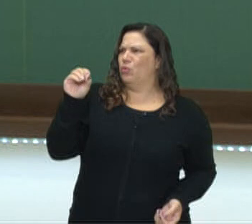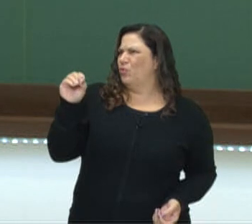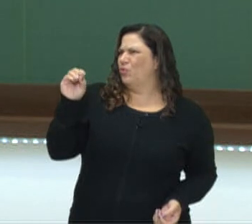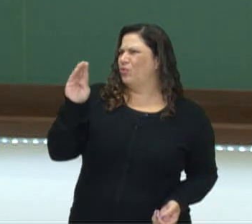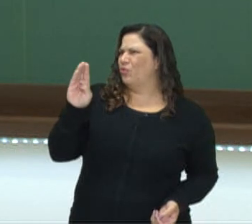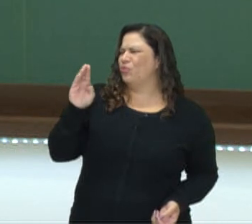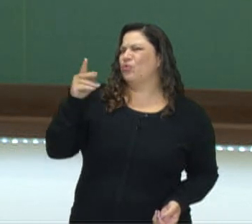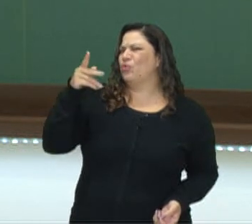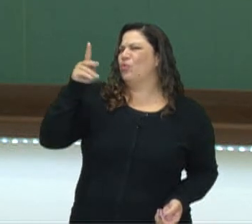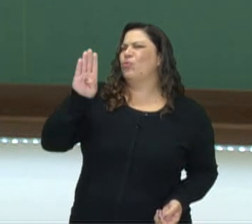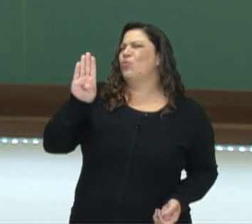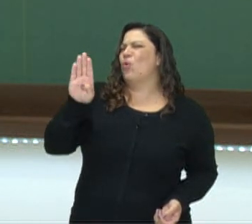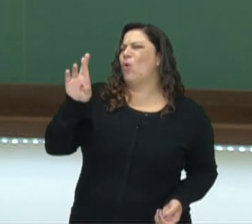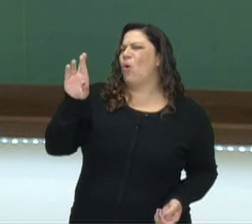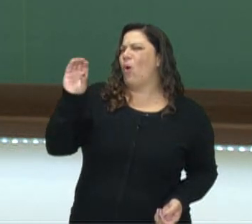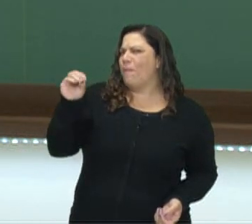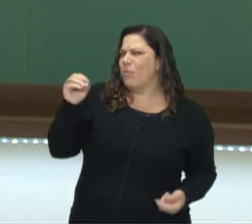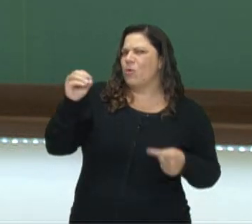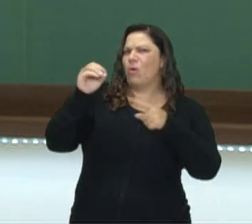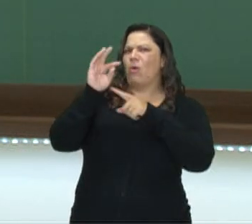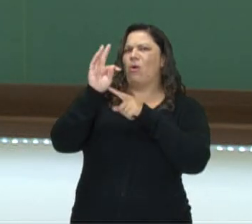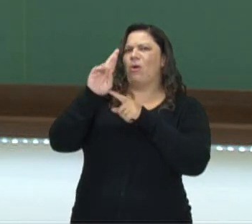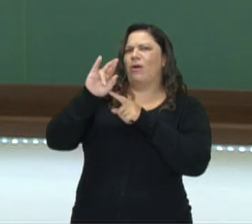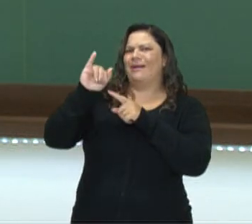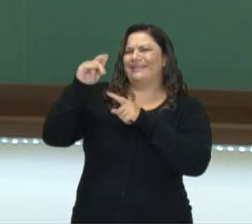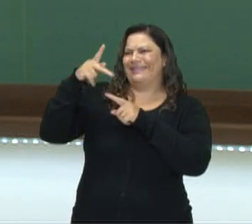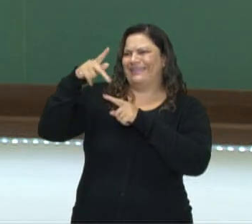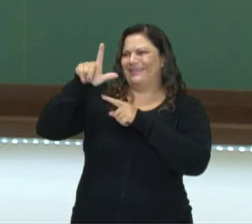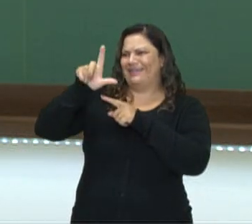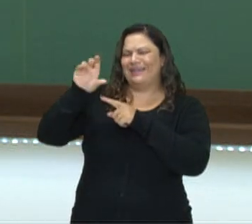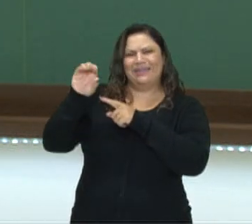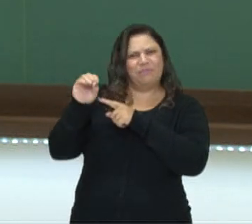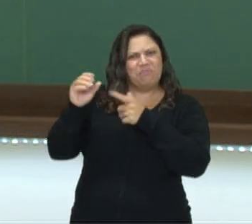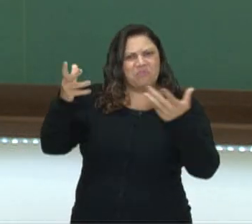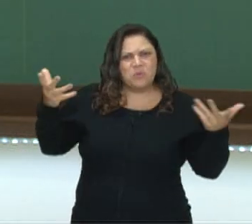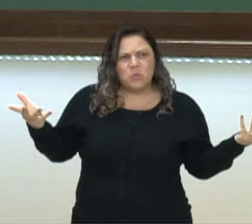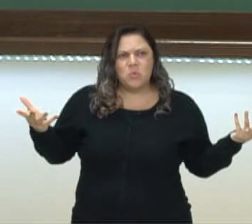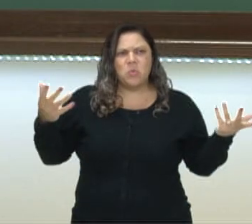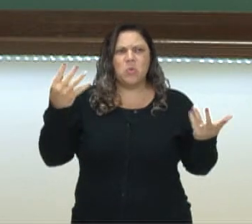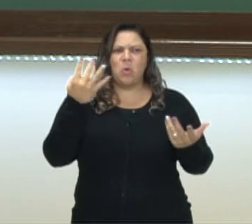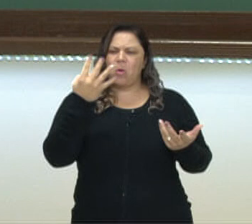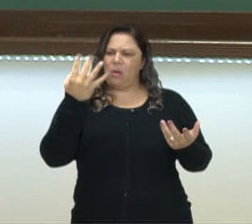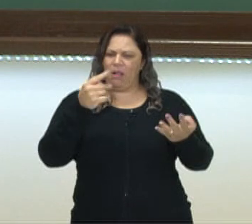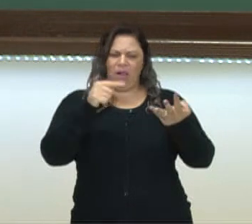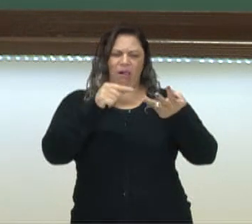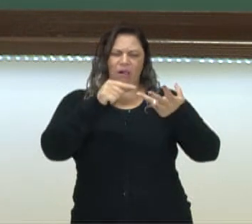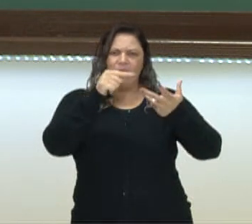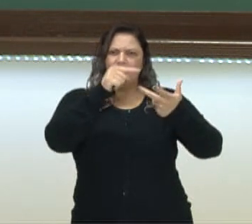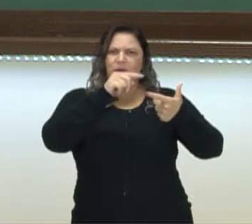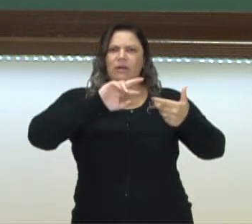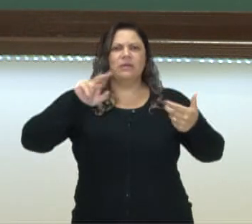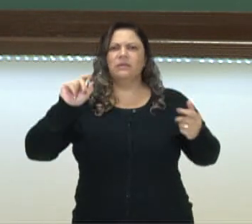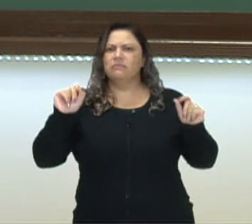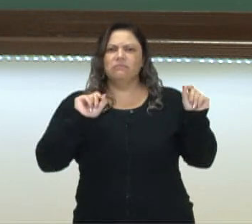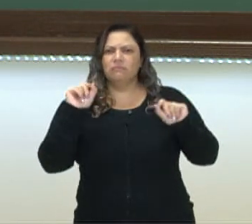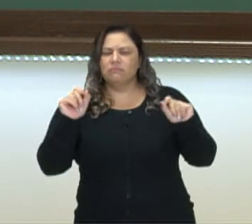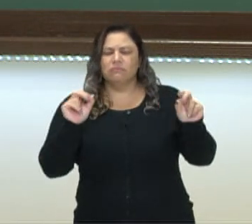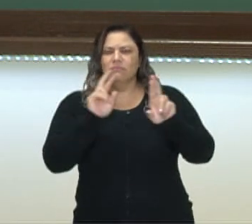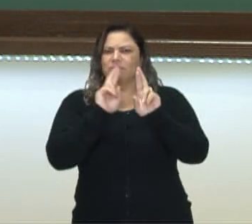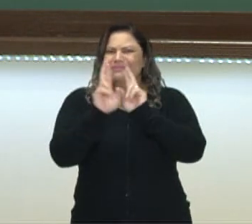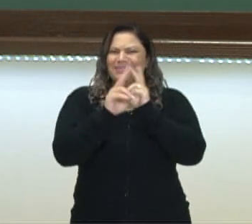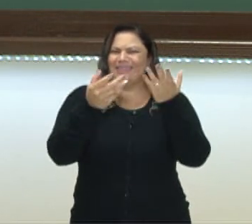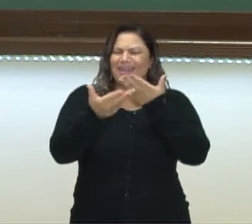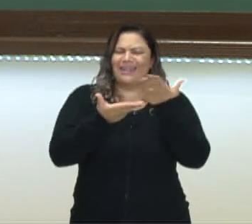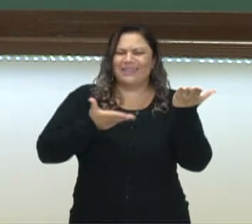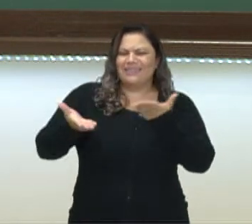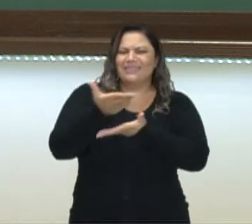o que será que é isso? Olha lá, dobro, triplo, quádruplo, quíntuplo. Que relação que isso aí tem a ver com a